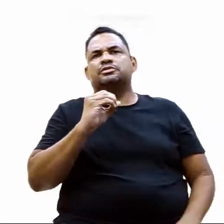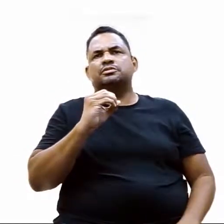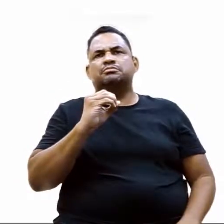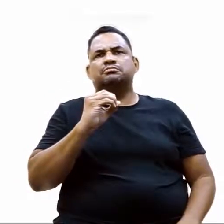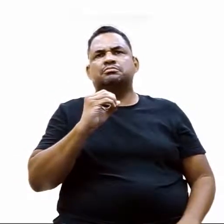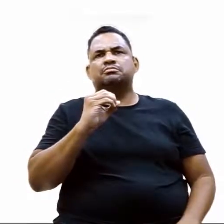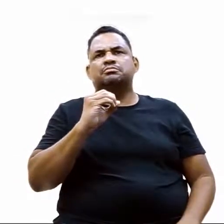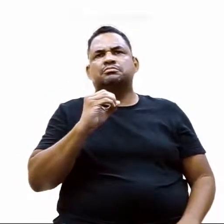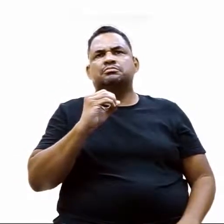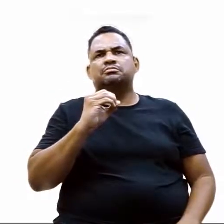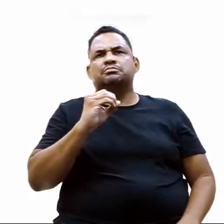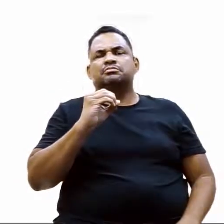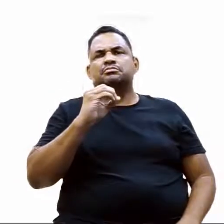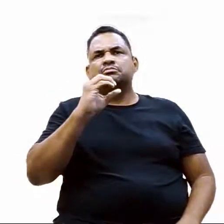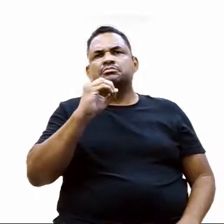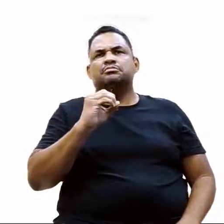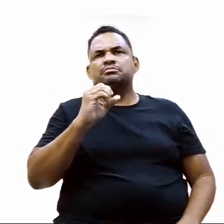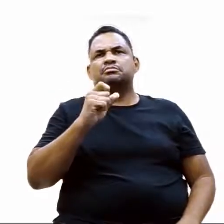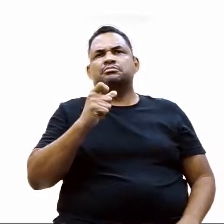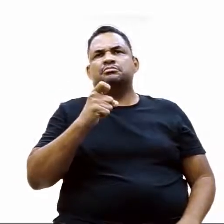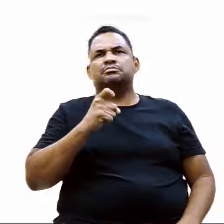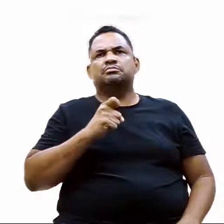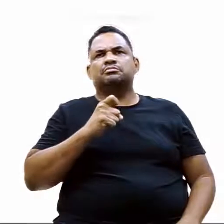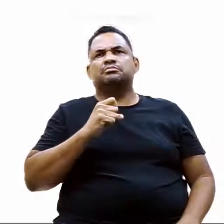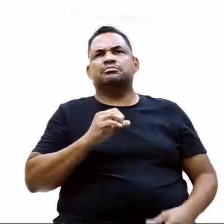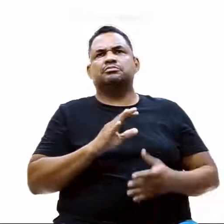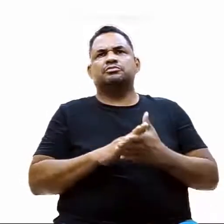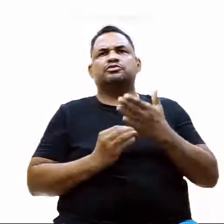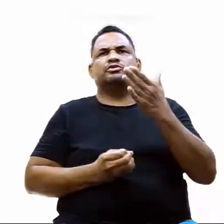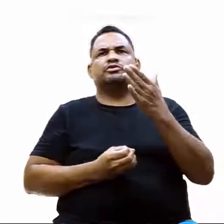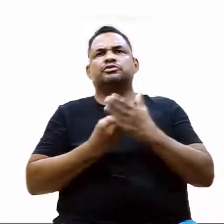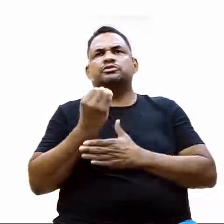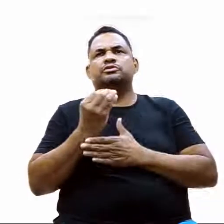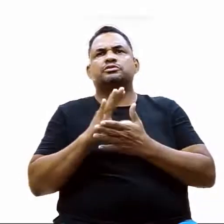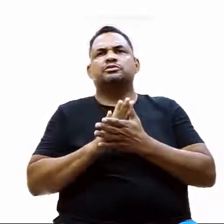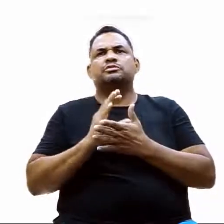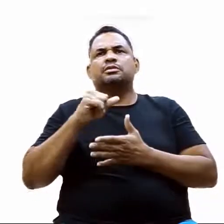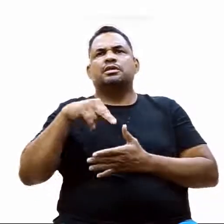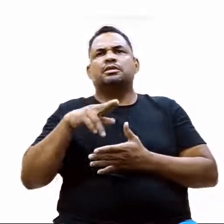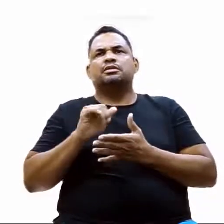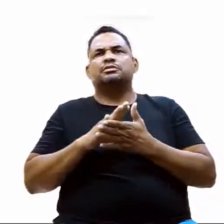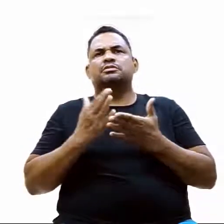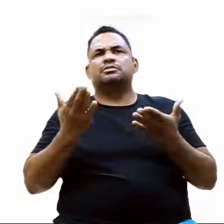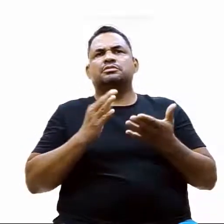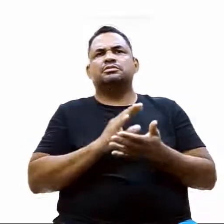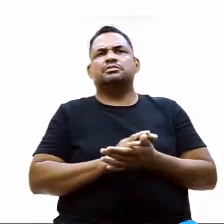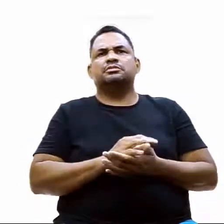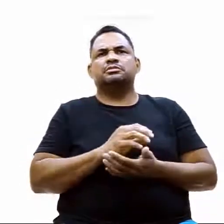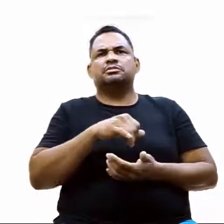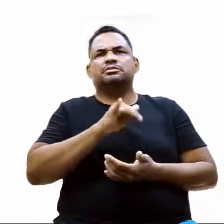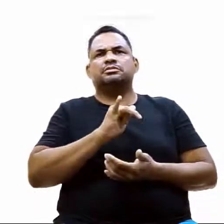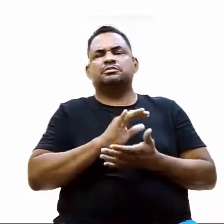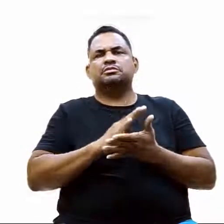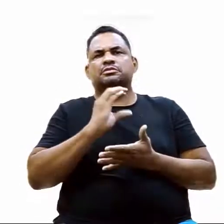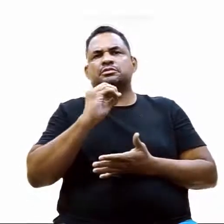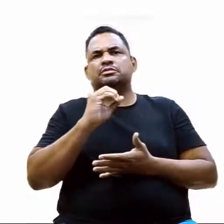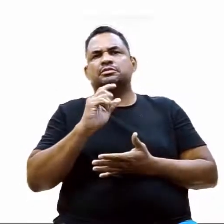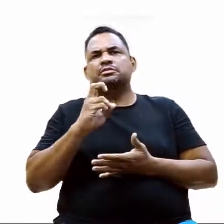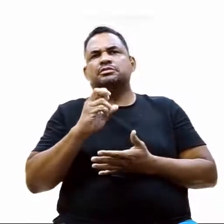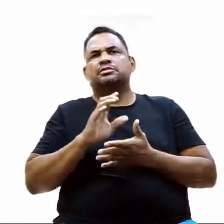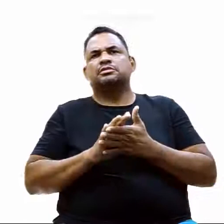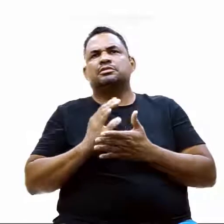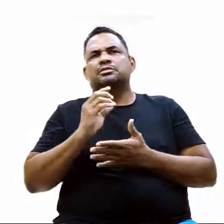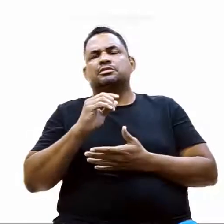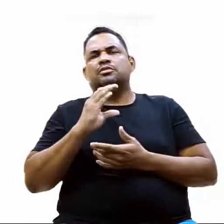com gás oxigênio e formando óxido de magnésio. 2, Y de magnésio, 0,1 grama de gás